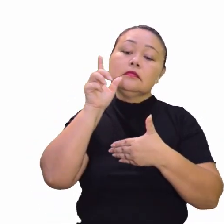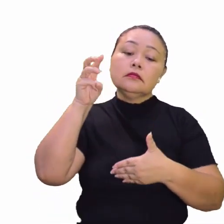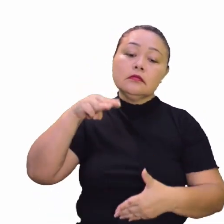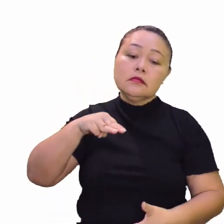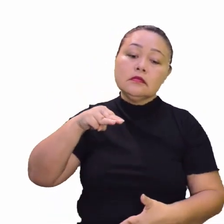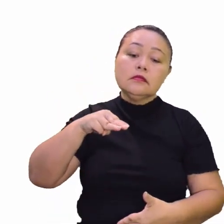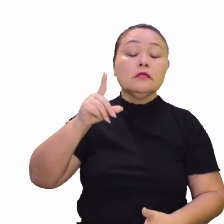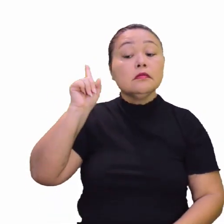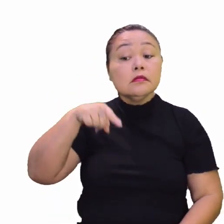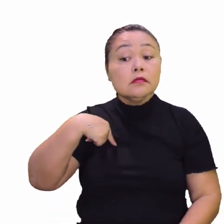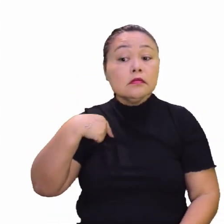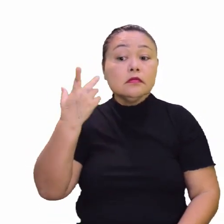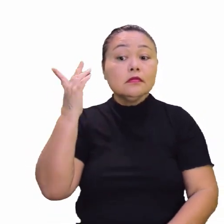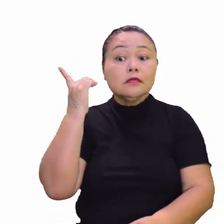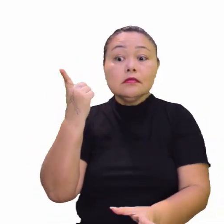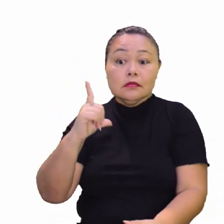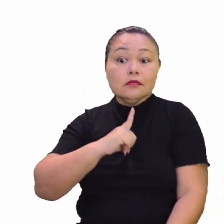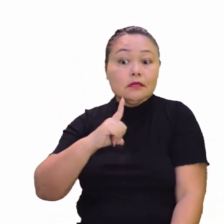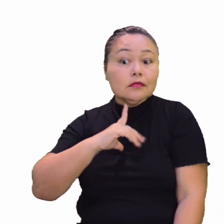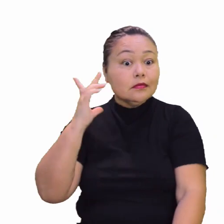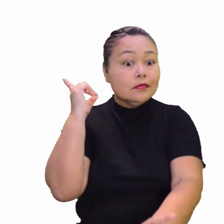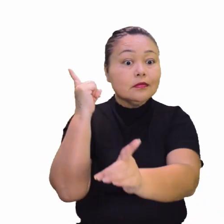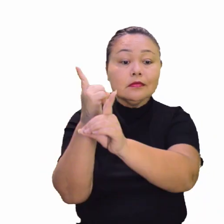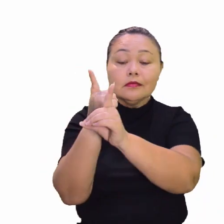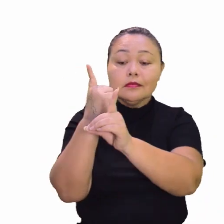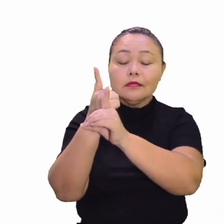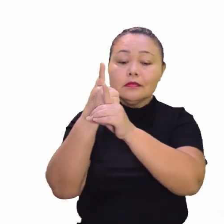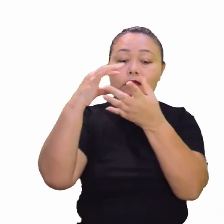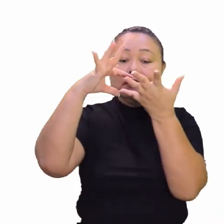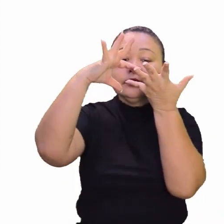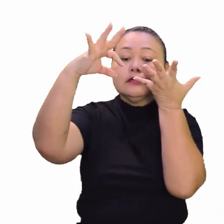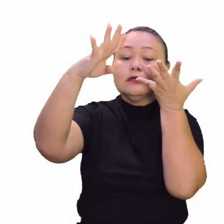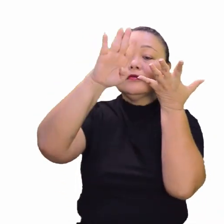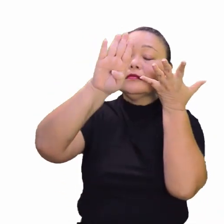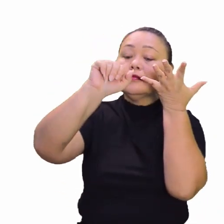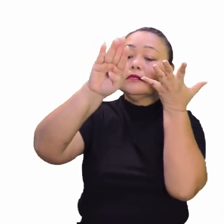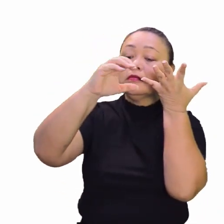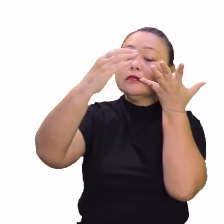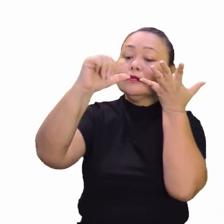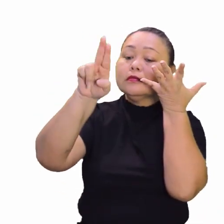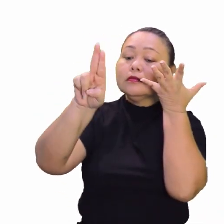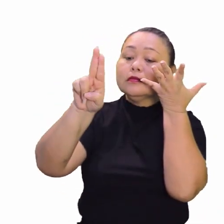de Guajará-Mirim, é comum a presença de babaçu,